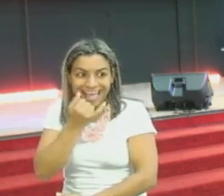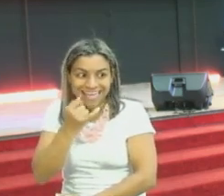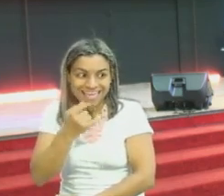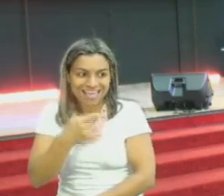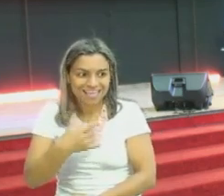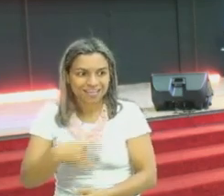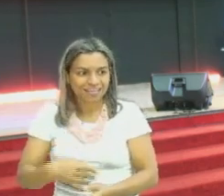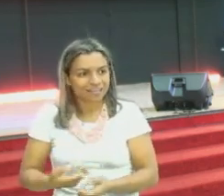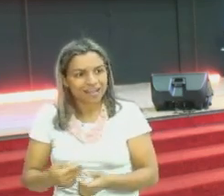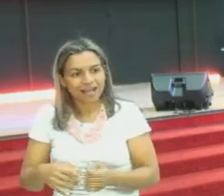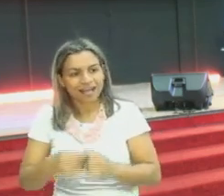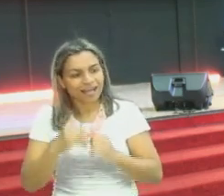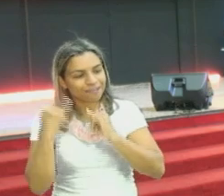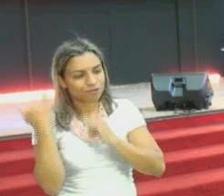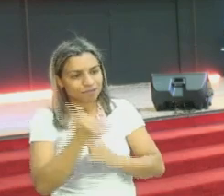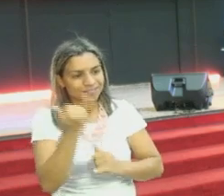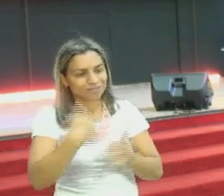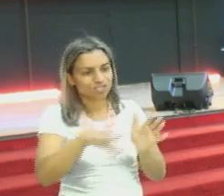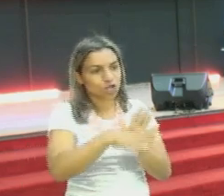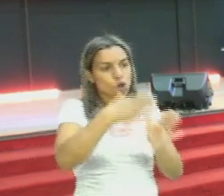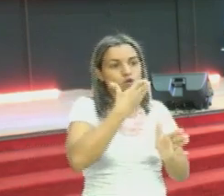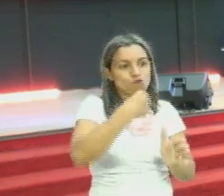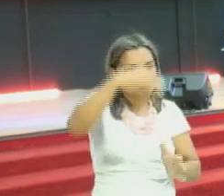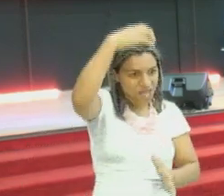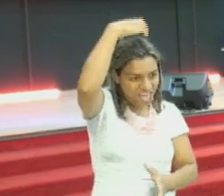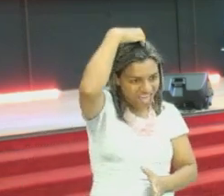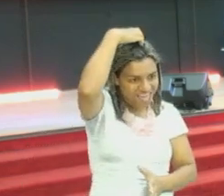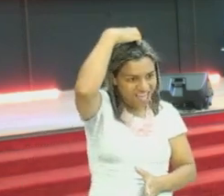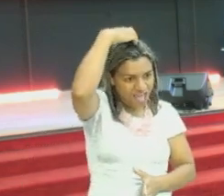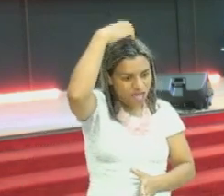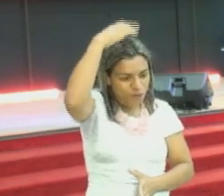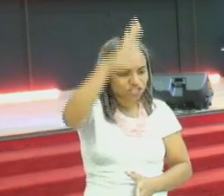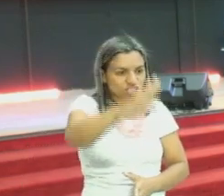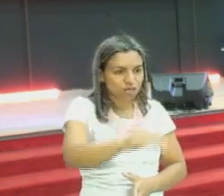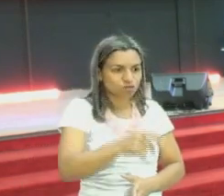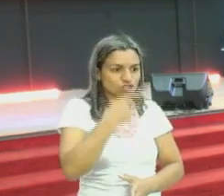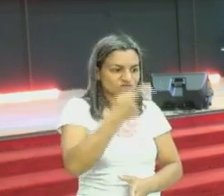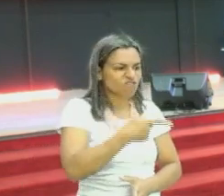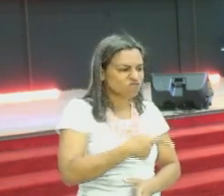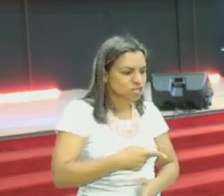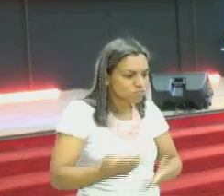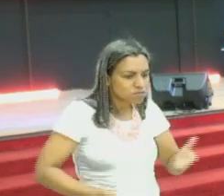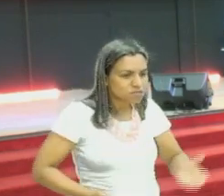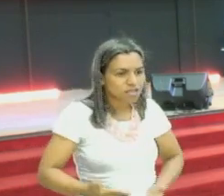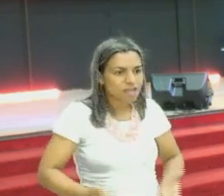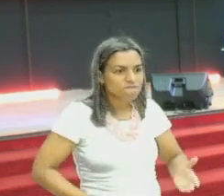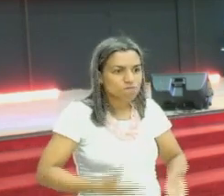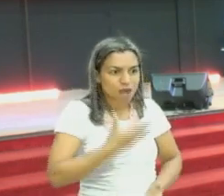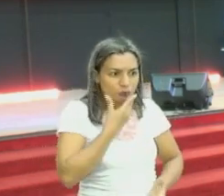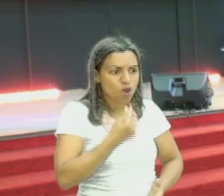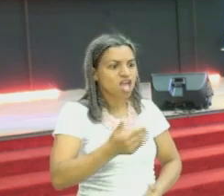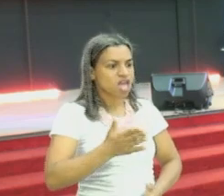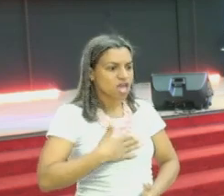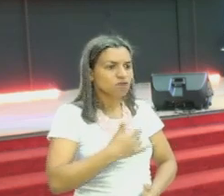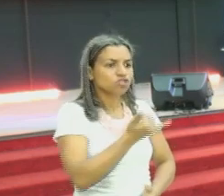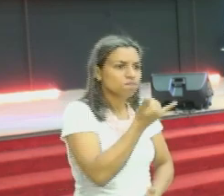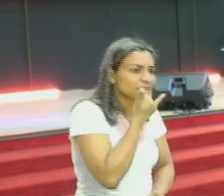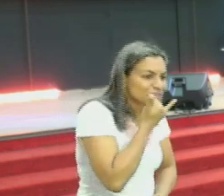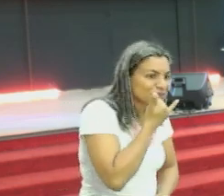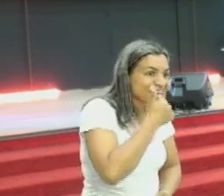ouvido do rei, e o rei o chamou e disse, você é um servo mau, eu te perdoei